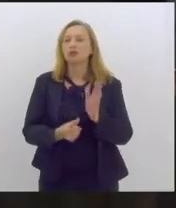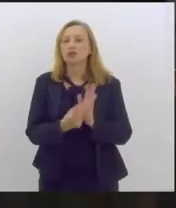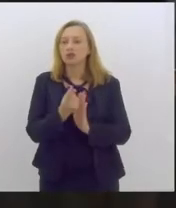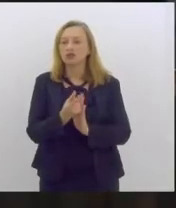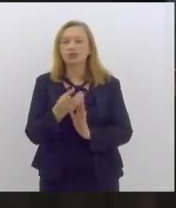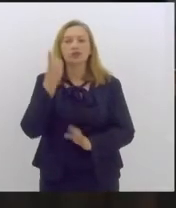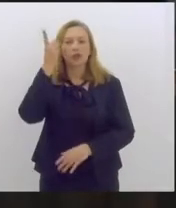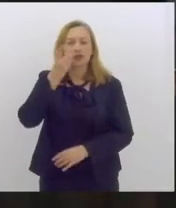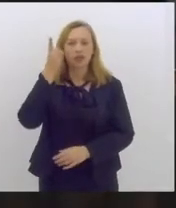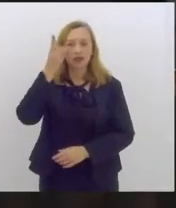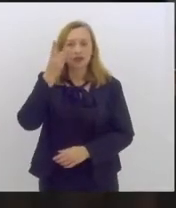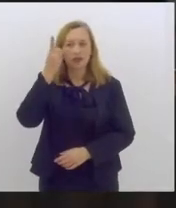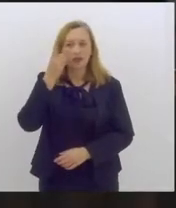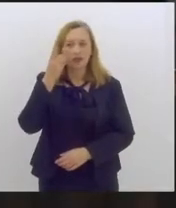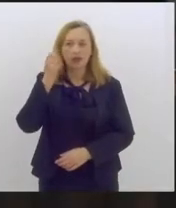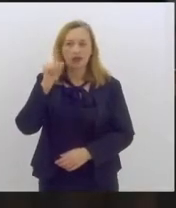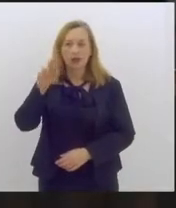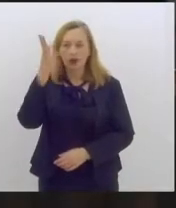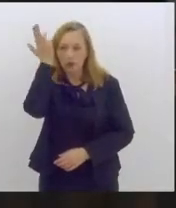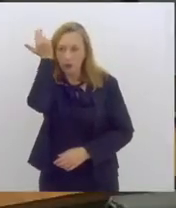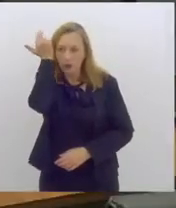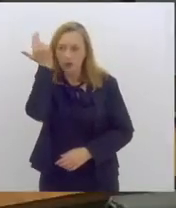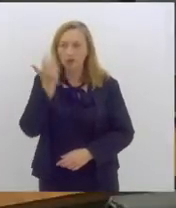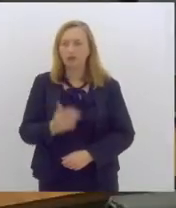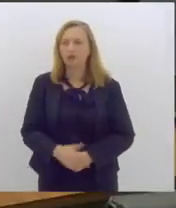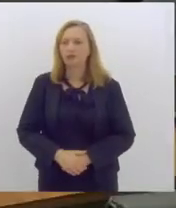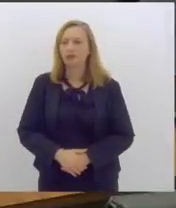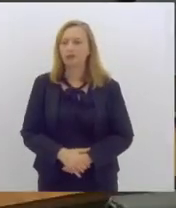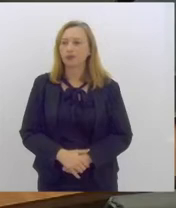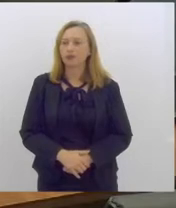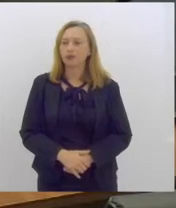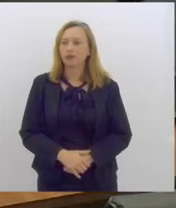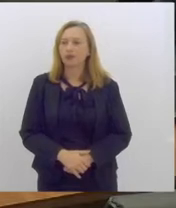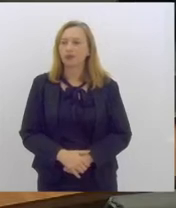orçamento Deputado ele o amarrou ele